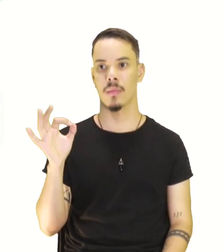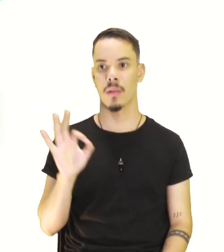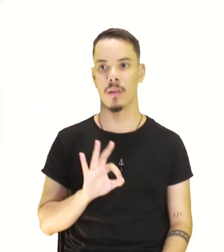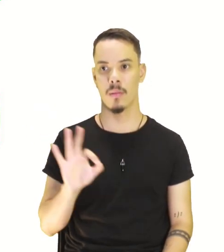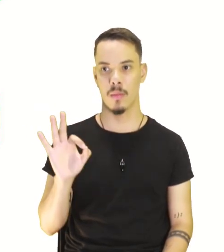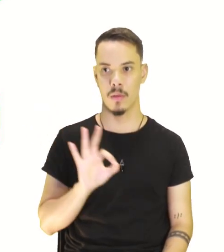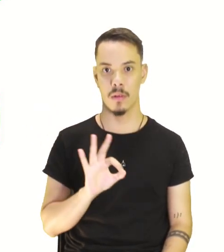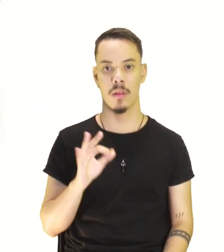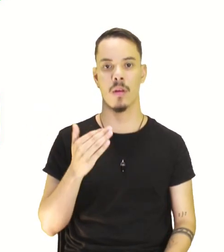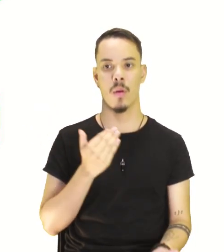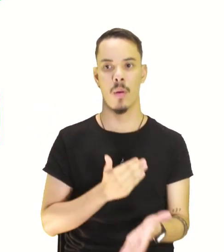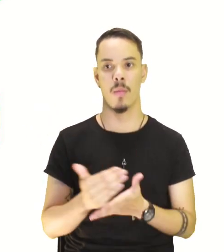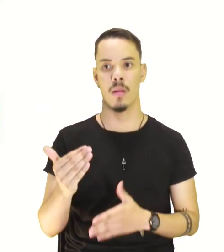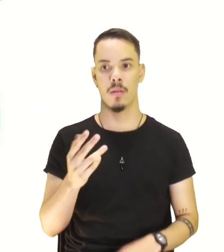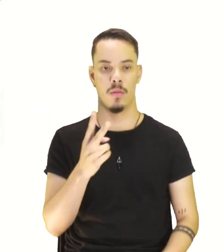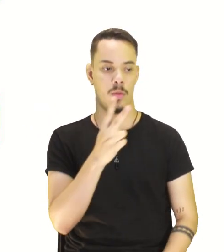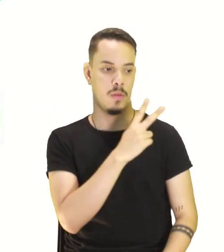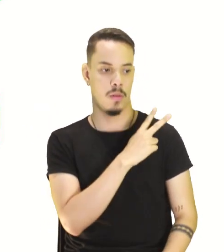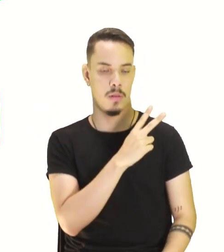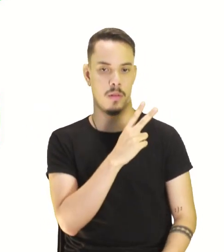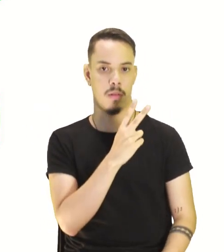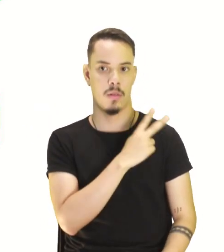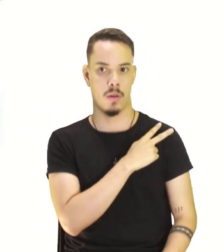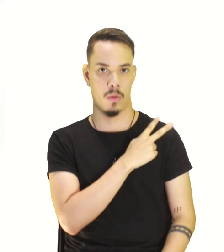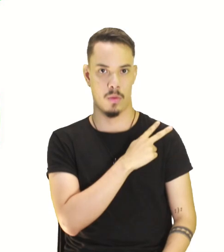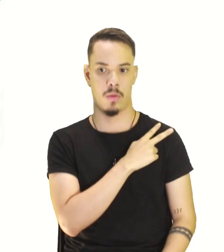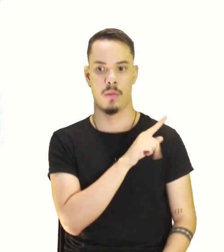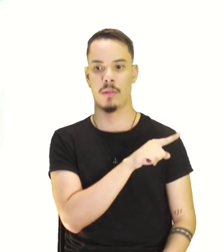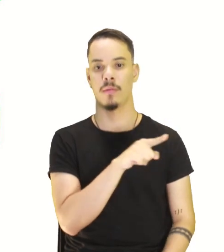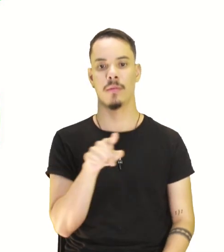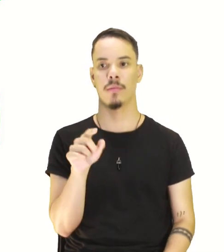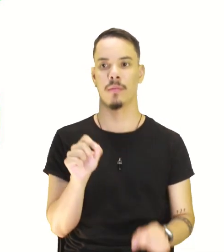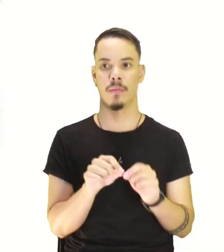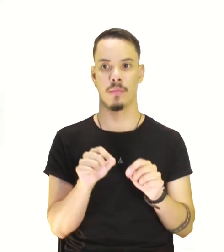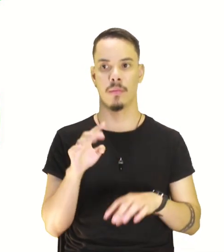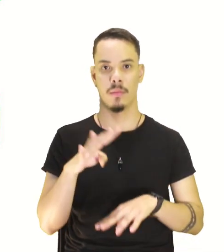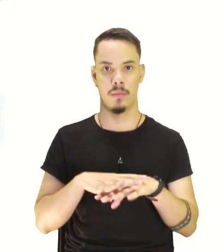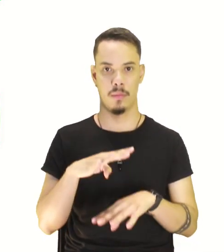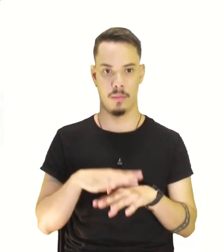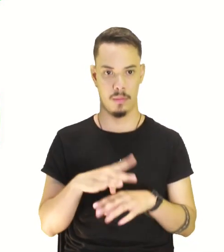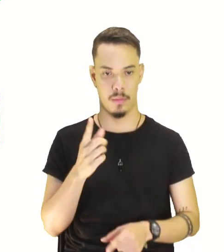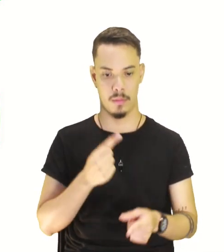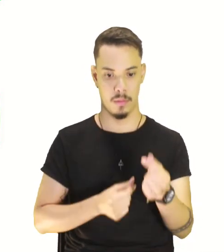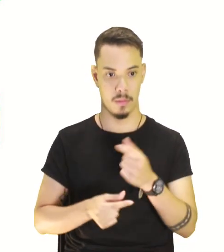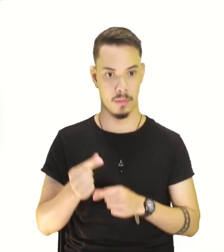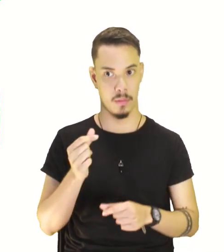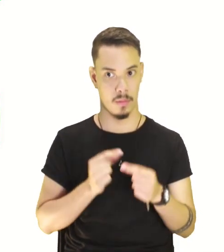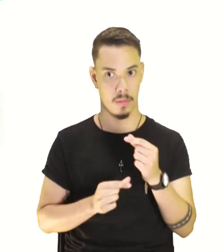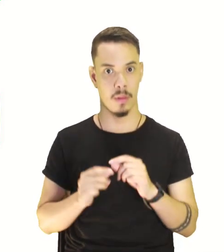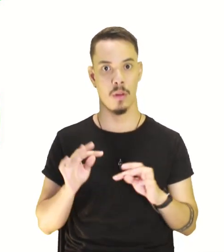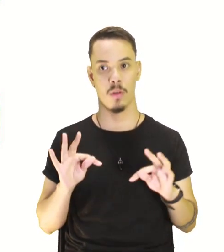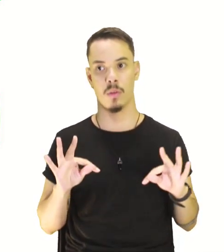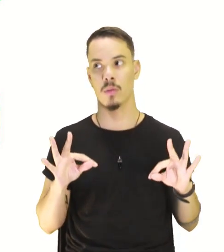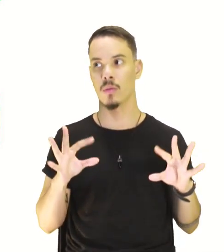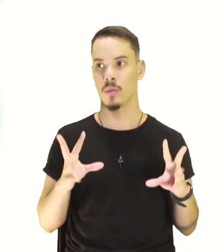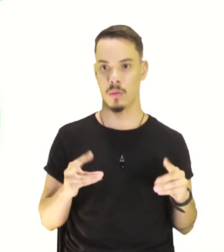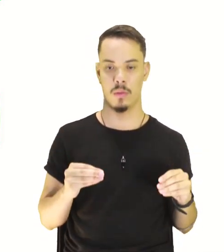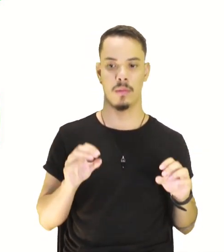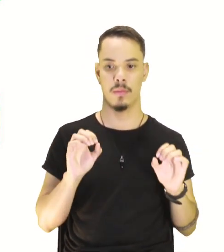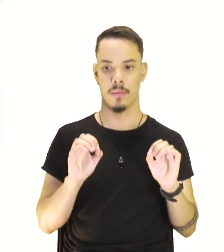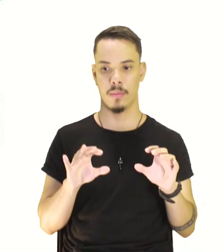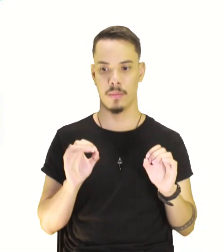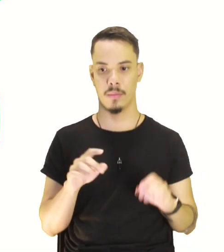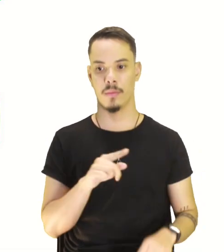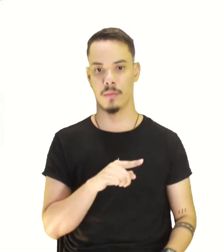do segundo ano que a gente trabalha, né, a parte da matemática financeira. Mas é claro, né, tudo faz parte aí, a gente está sempre trabalhando e ensinando